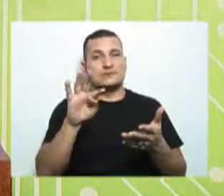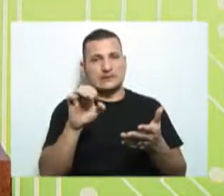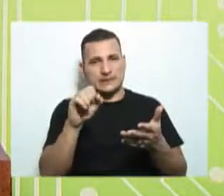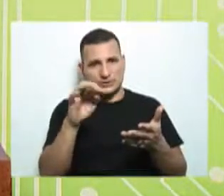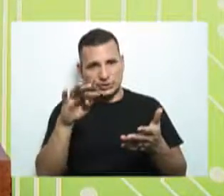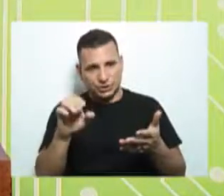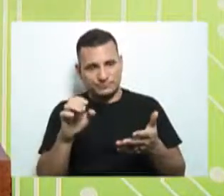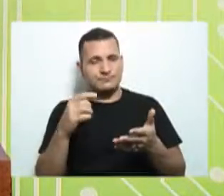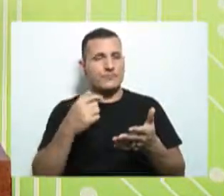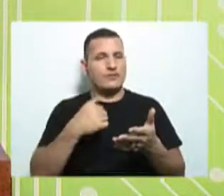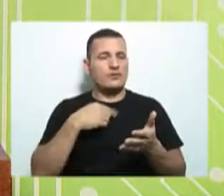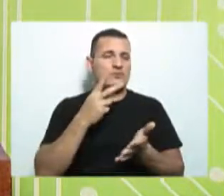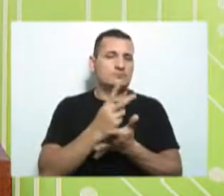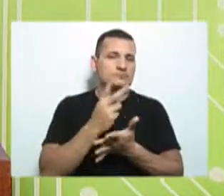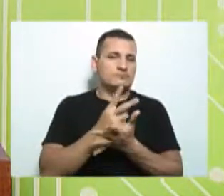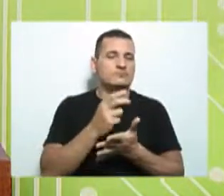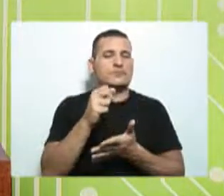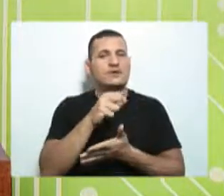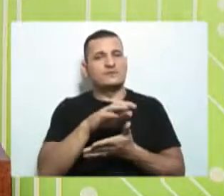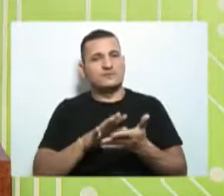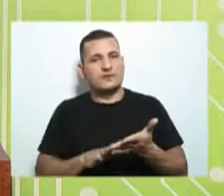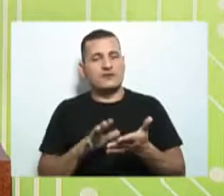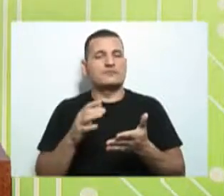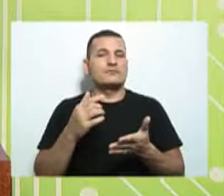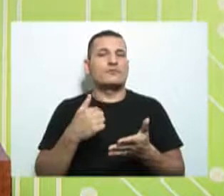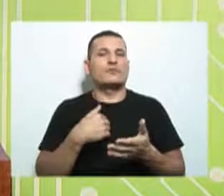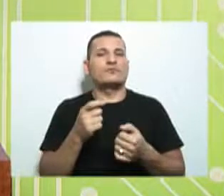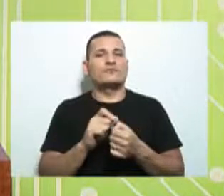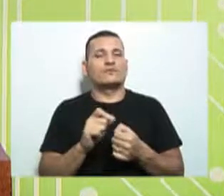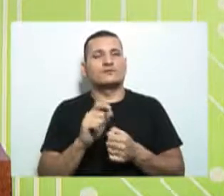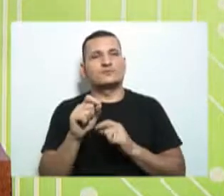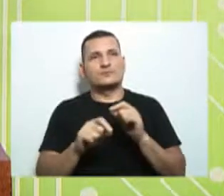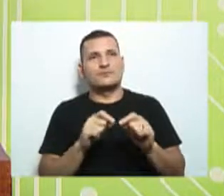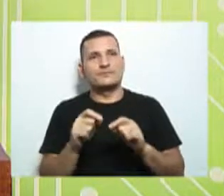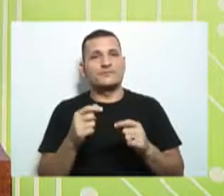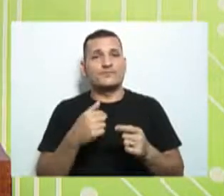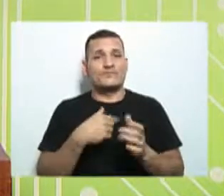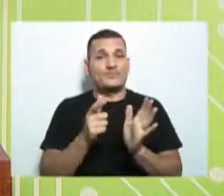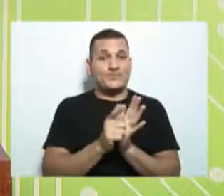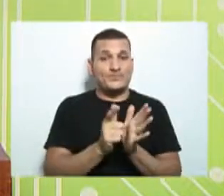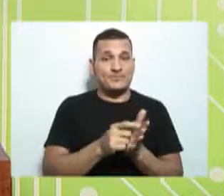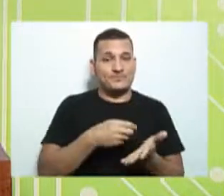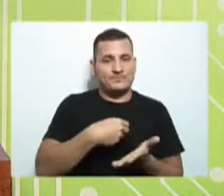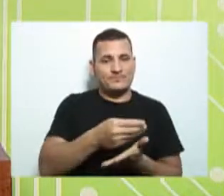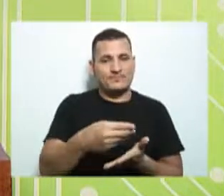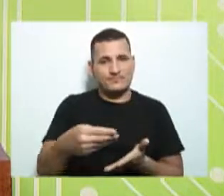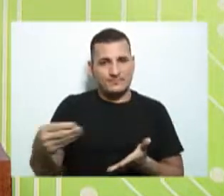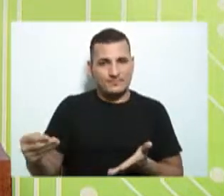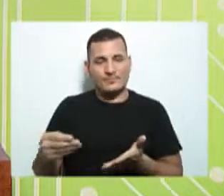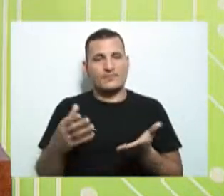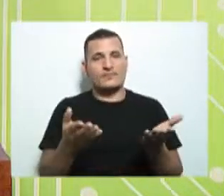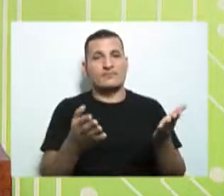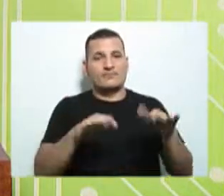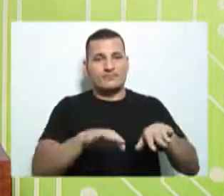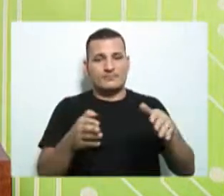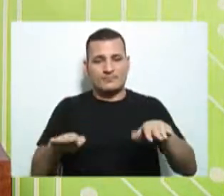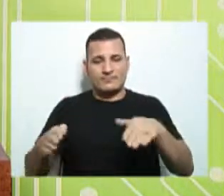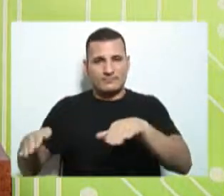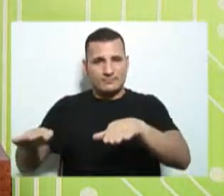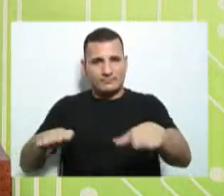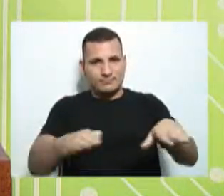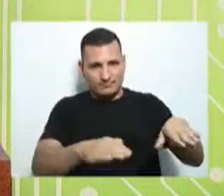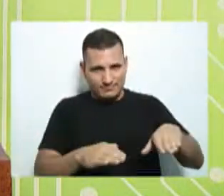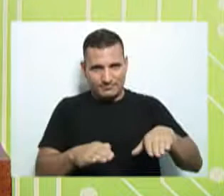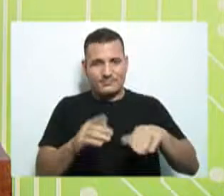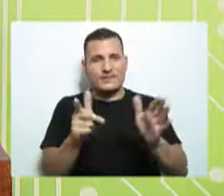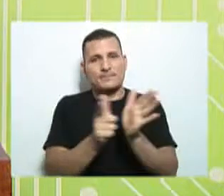e os meus alunos estão na sala, olha só o que eu faço. Eu entrego a folha para eles, virada, de costas, sem ninguém ver, entrego para todo